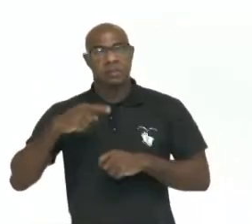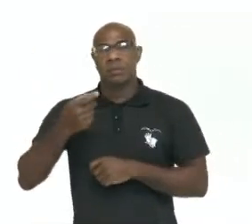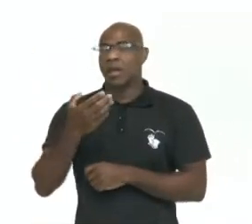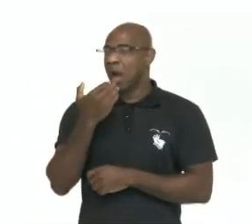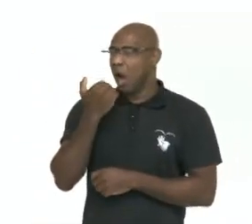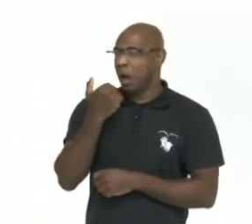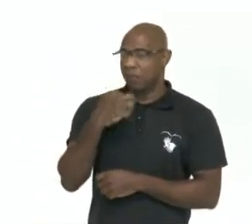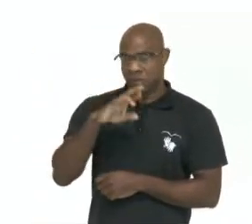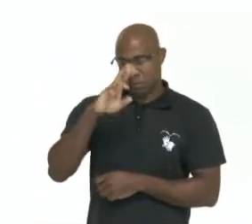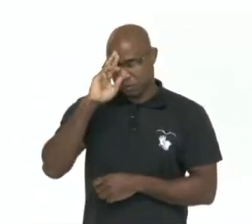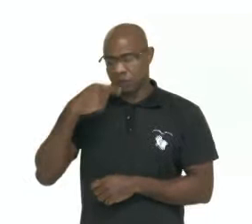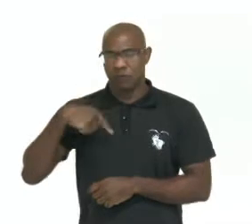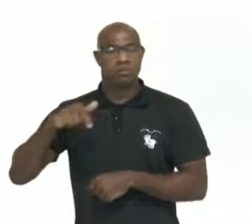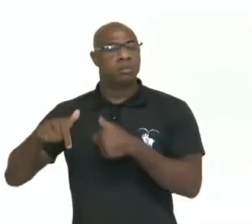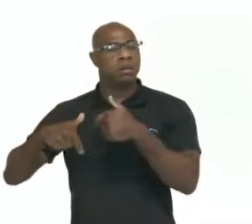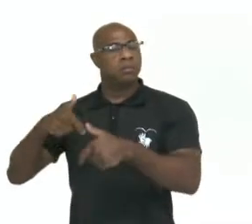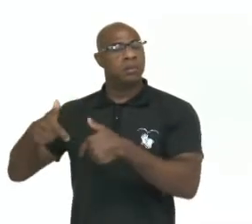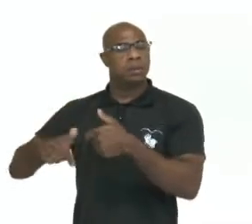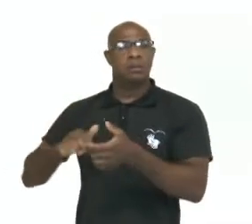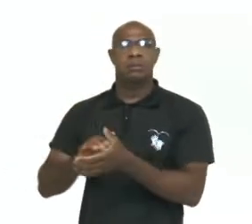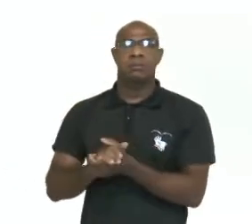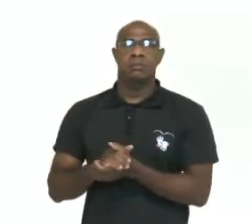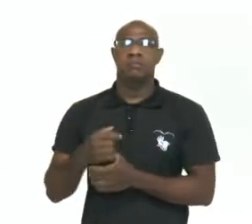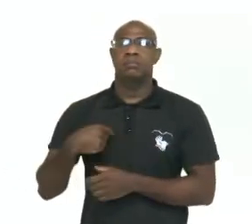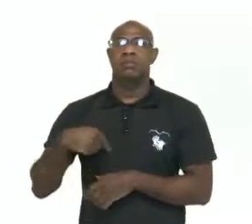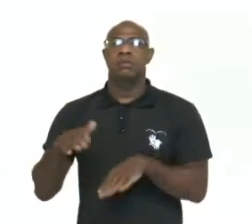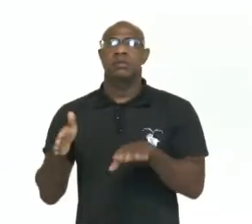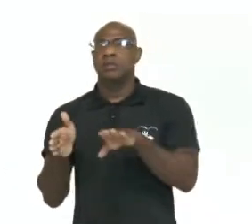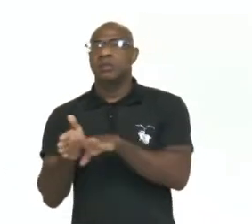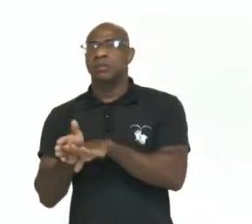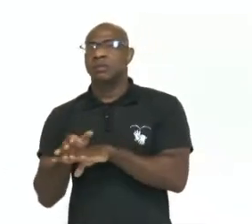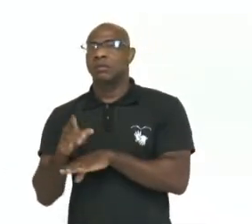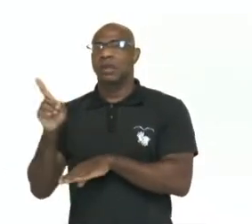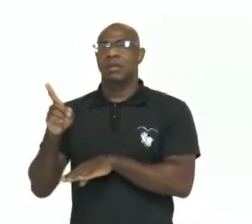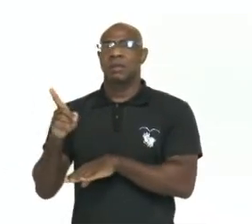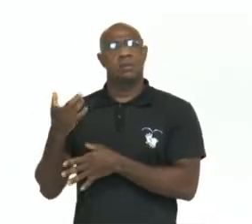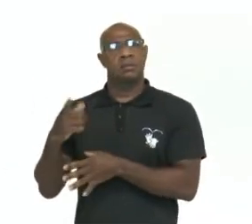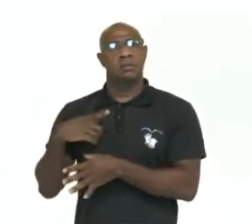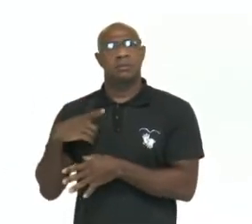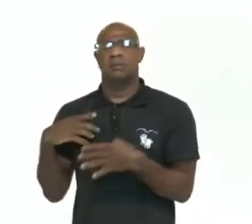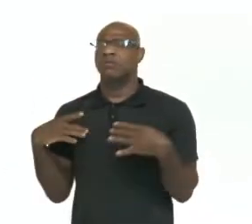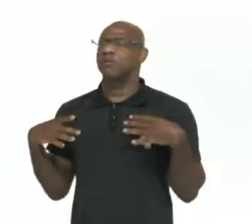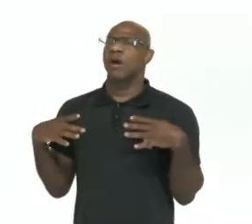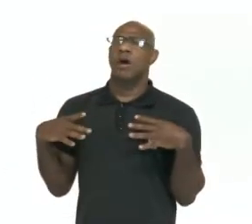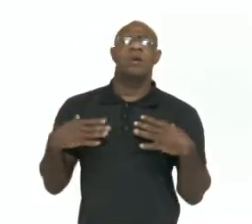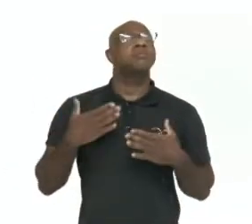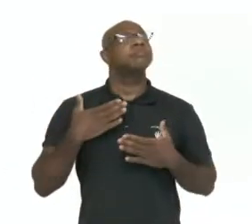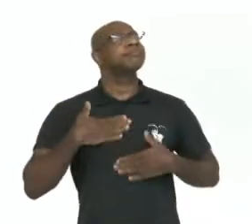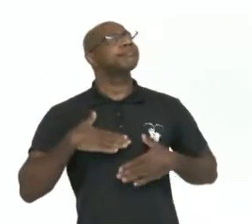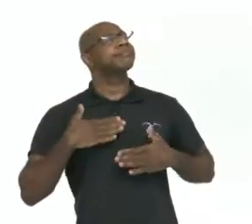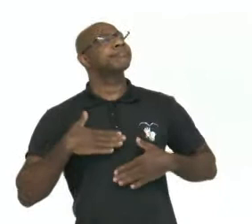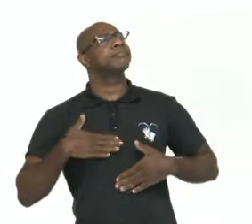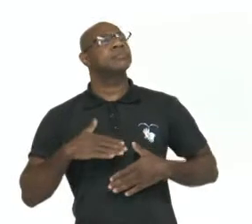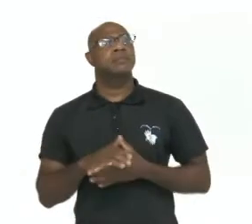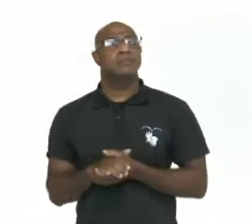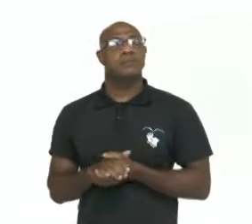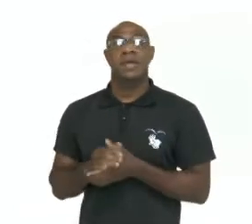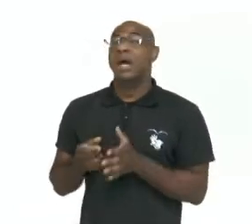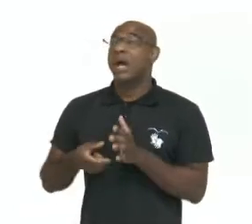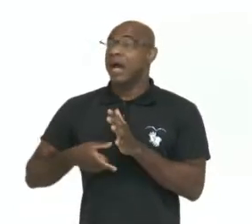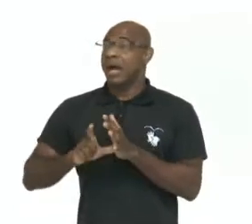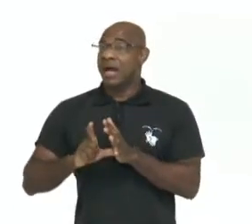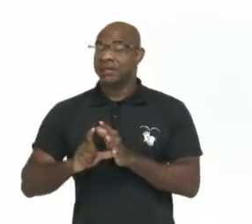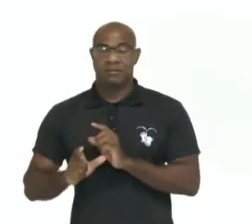de casa e fui trabalhar. Chegando lá, tirei o dia de folga, pois estava bem descansado. Antes de sair